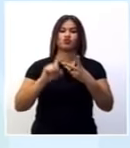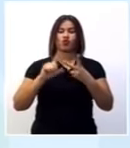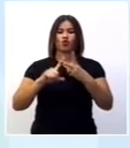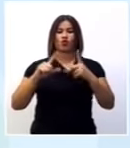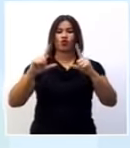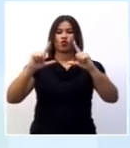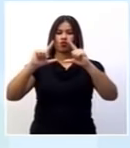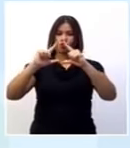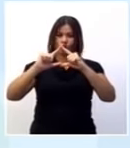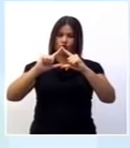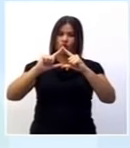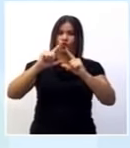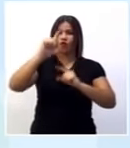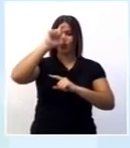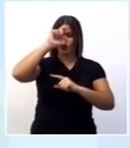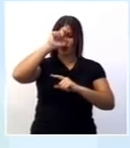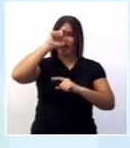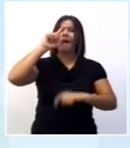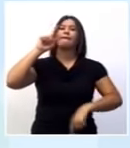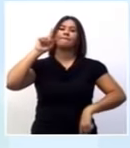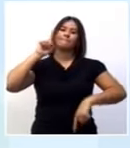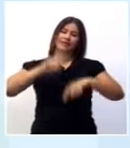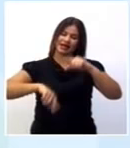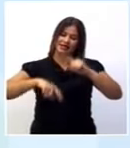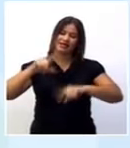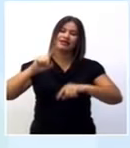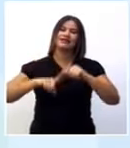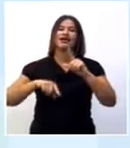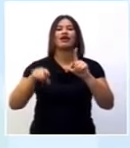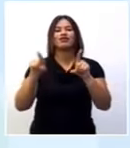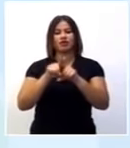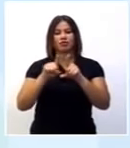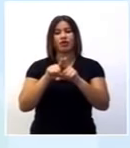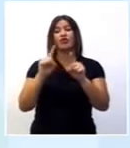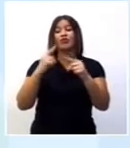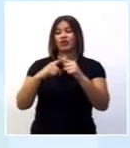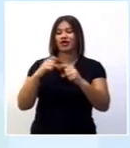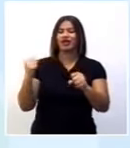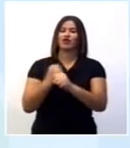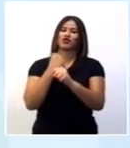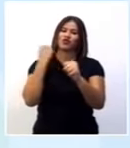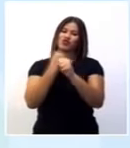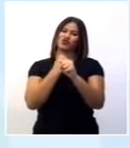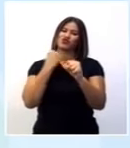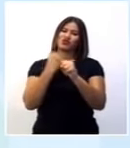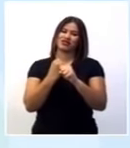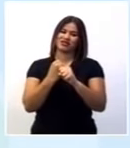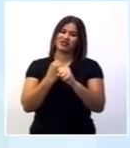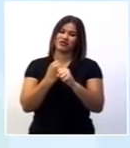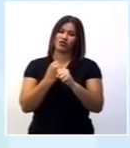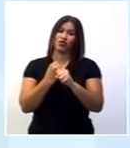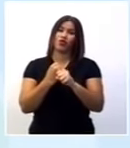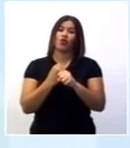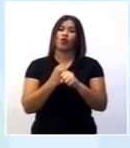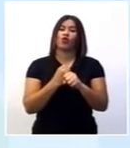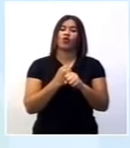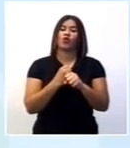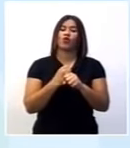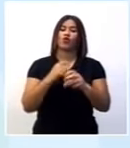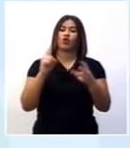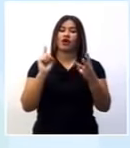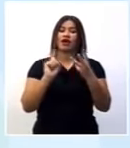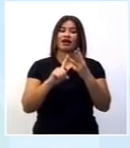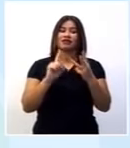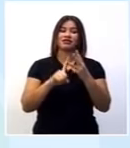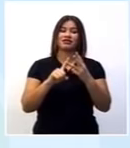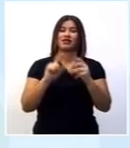ela é uma fonte material também, porque é uma pirâmide, uma construção, é uma obra. Só que a fonte